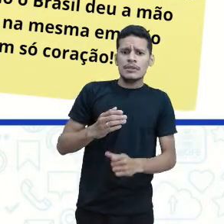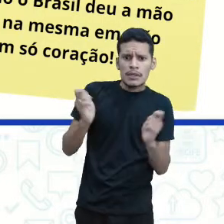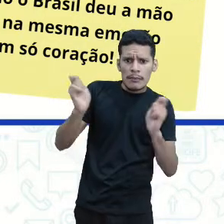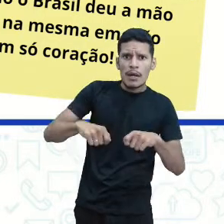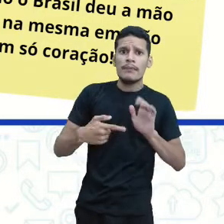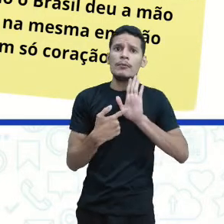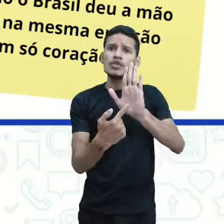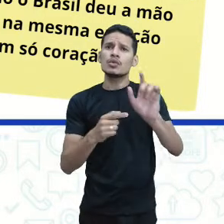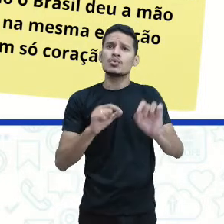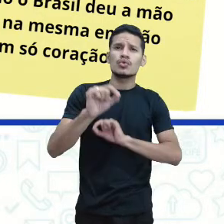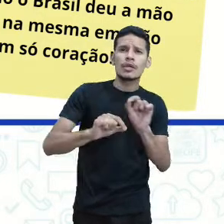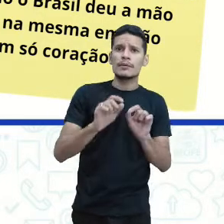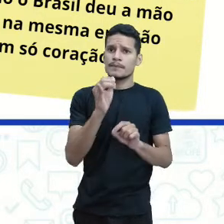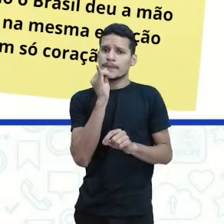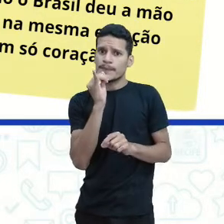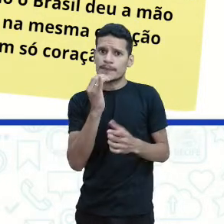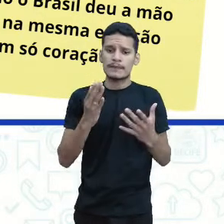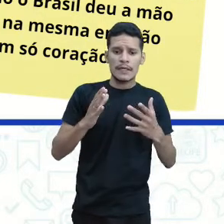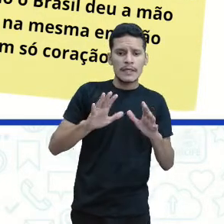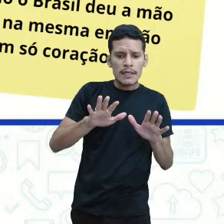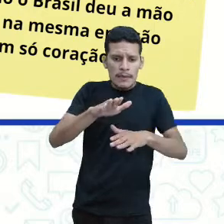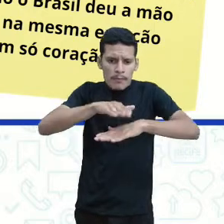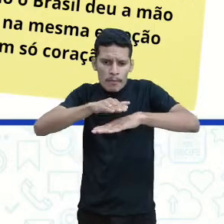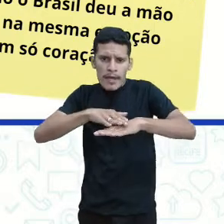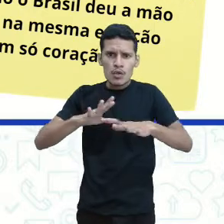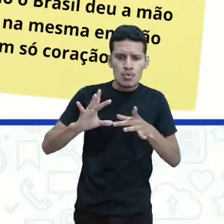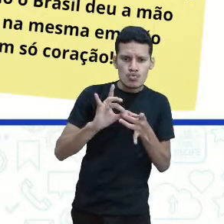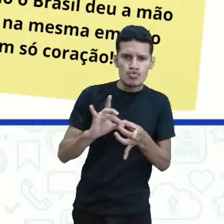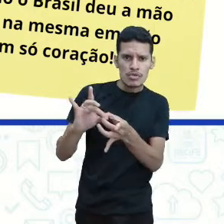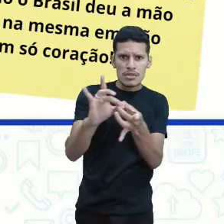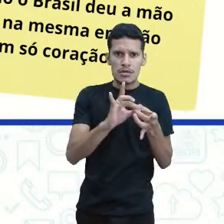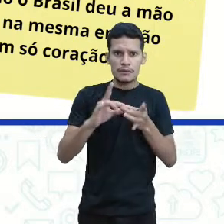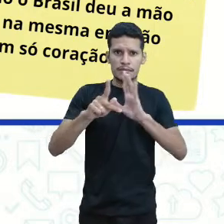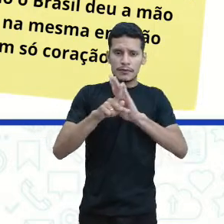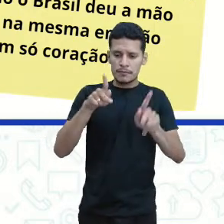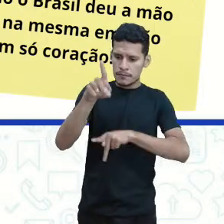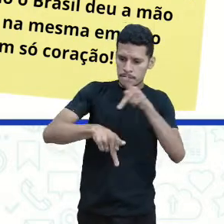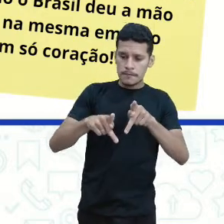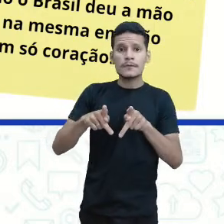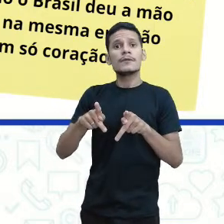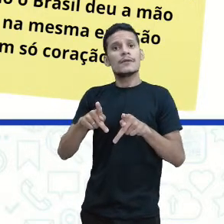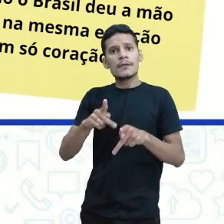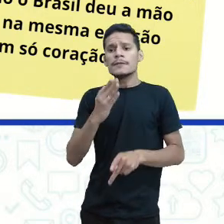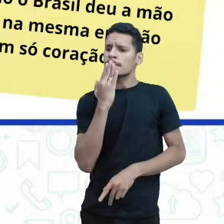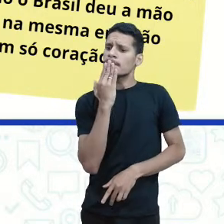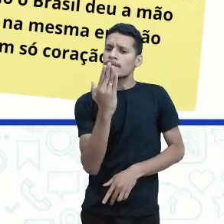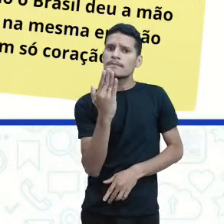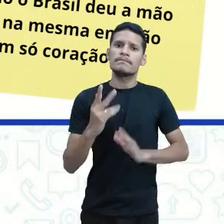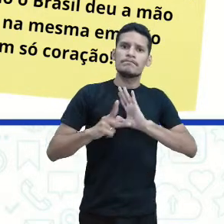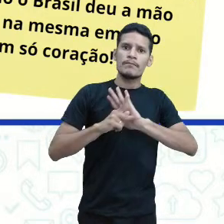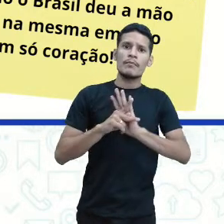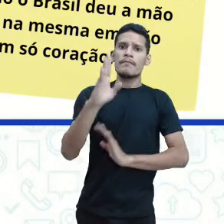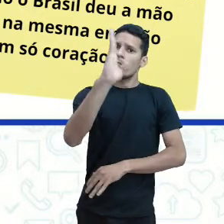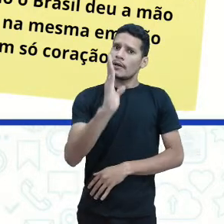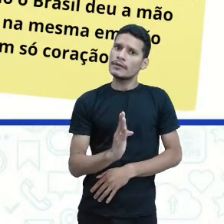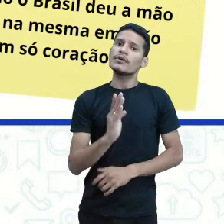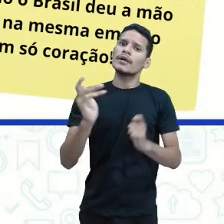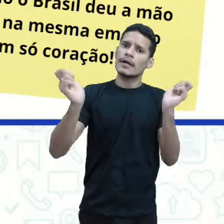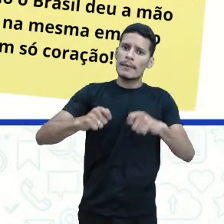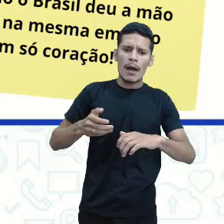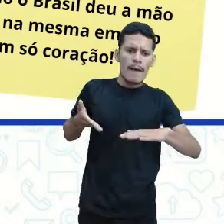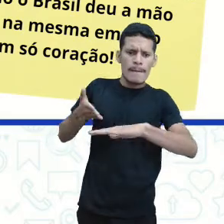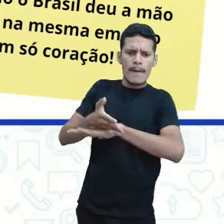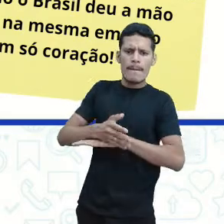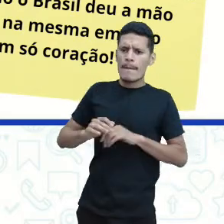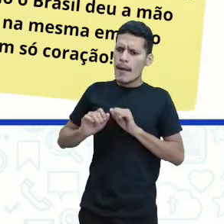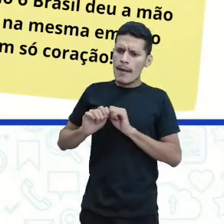tentava trazer a ideia de uma unidade, de uma união da população na torcida pela seleção brasileira para arrastar o